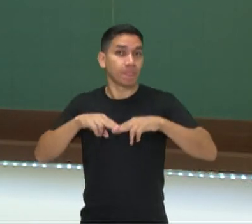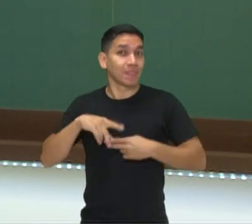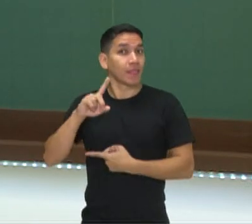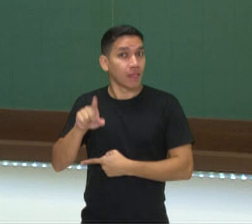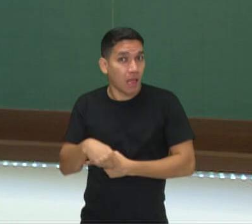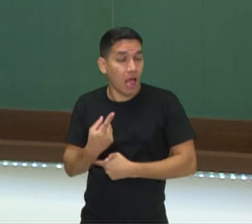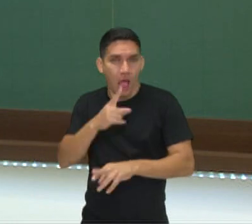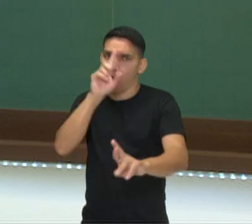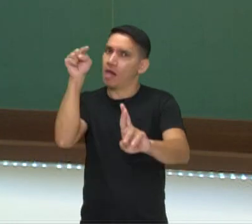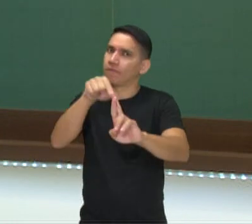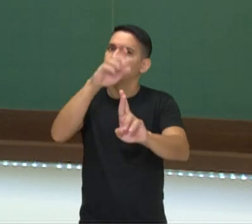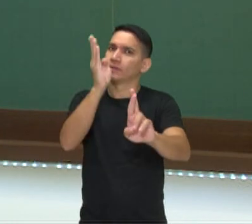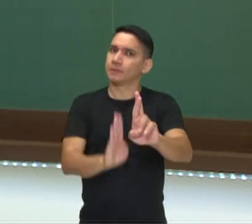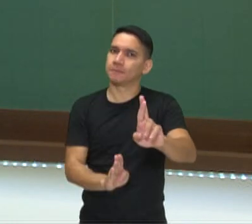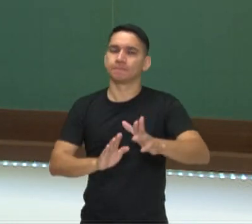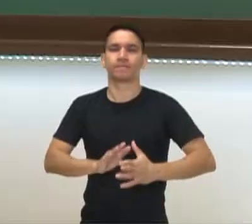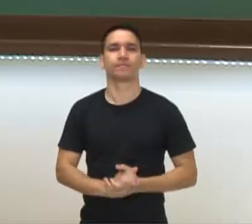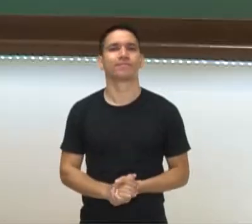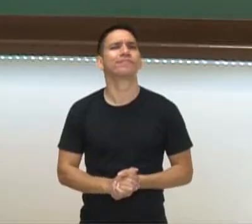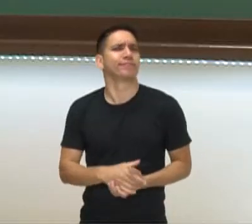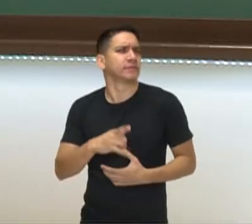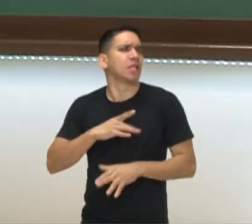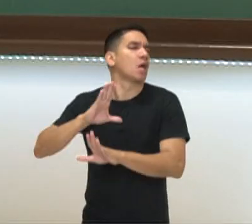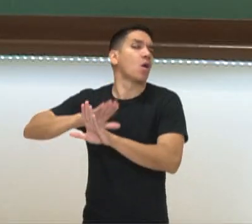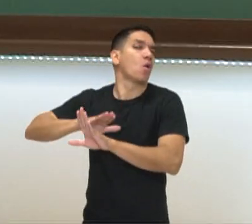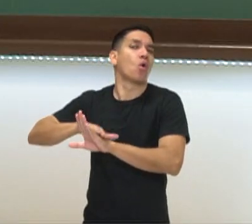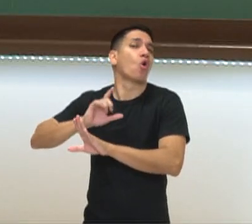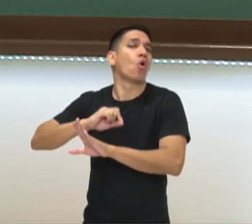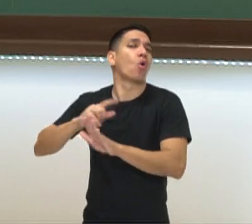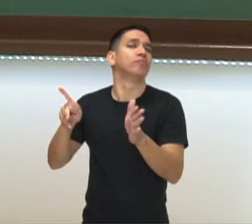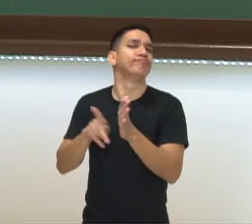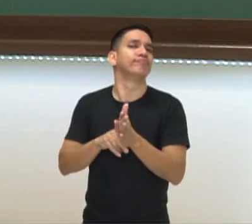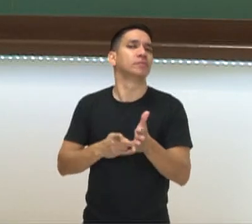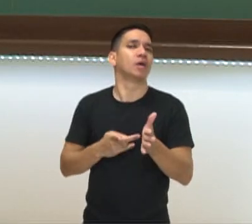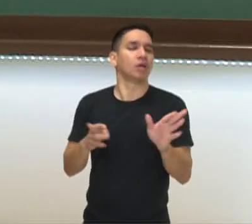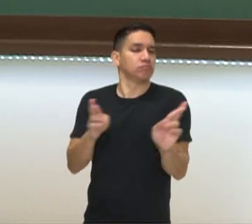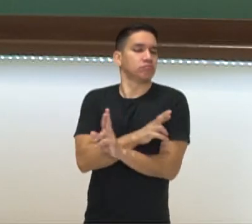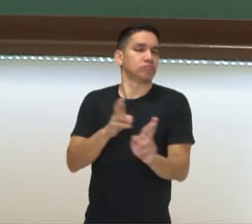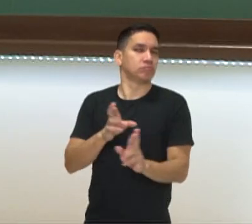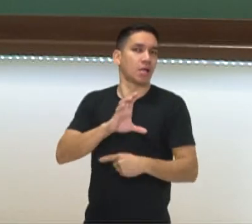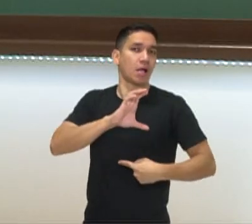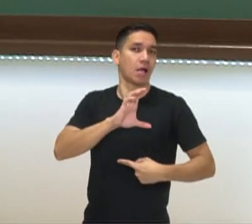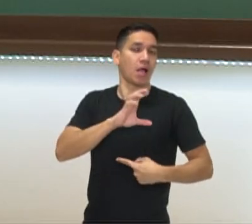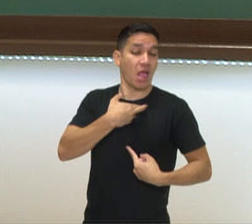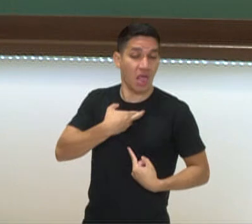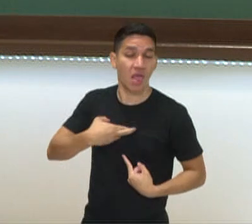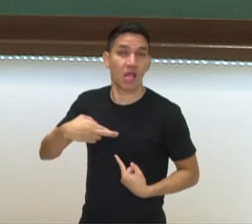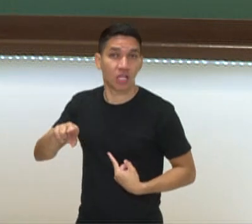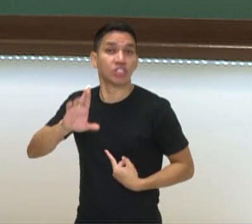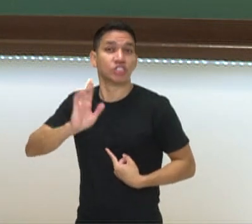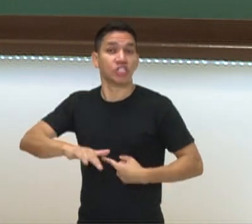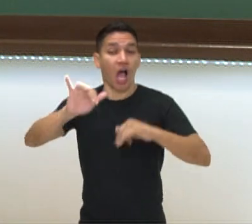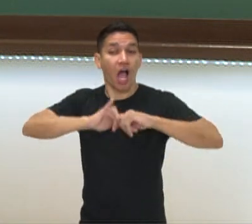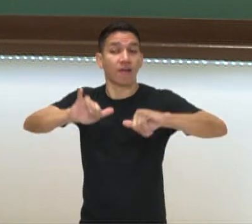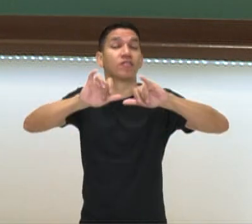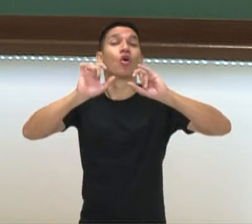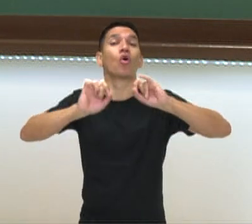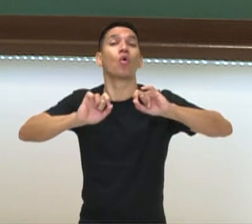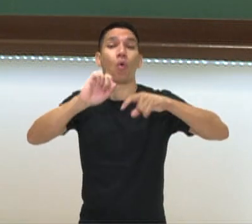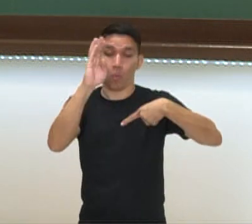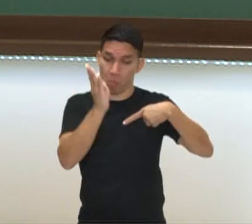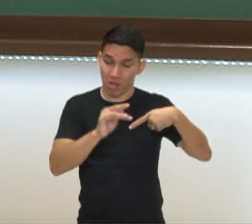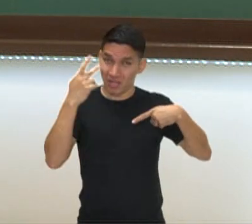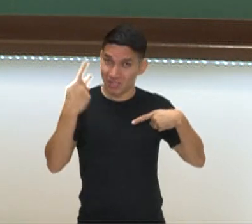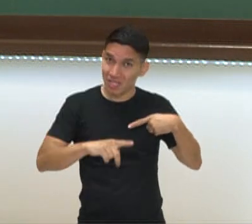das referências do Brasil. E tem essa conotação religiosa, já denunciando, já anunciando que o Brasil é um